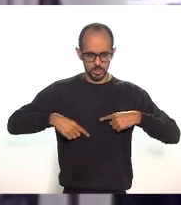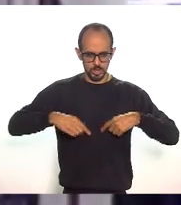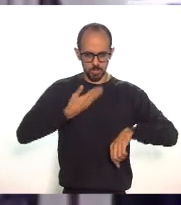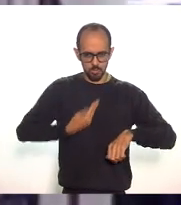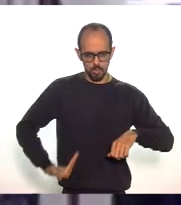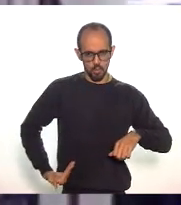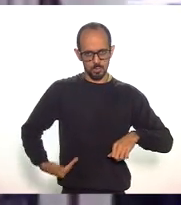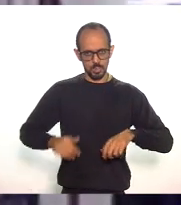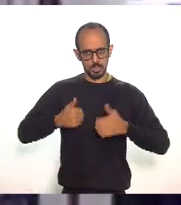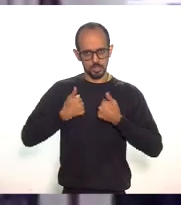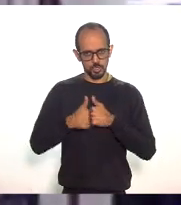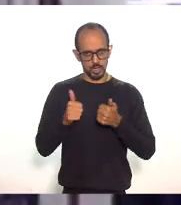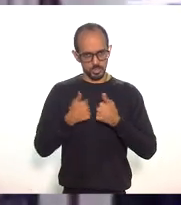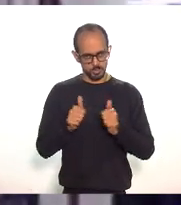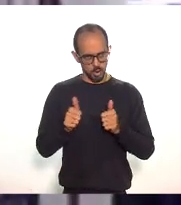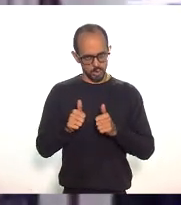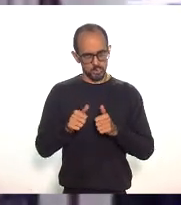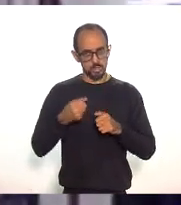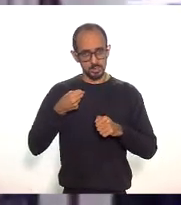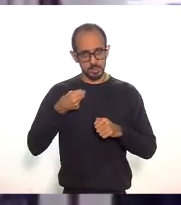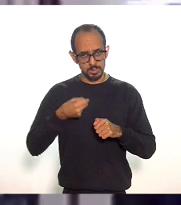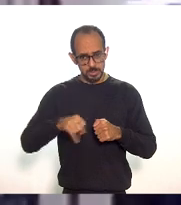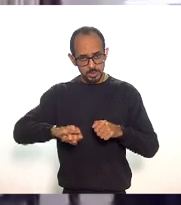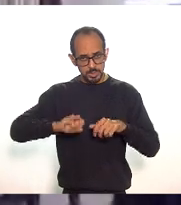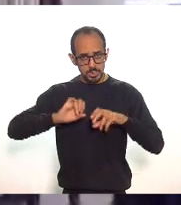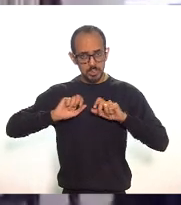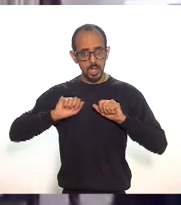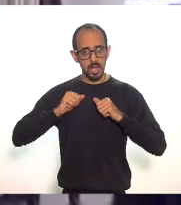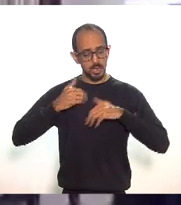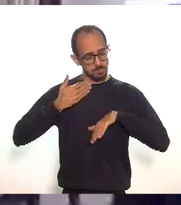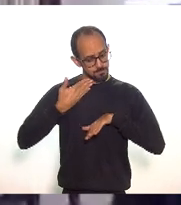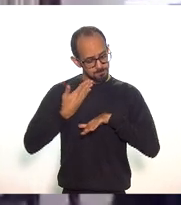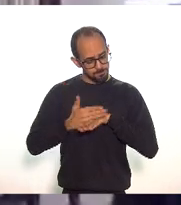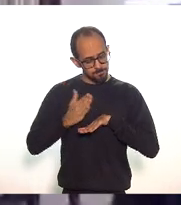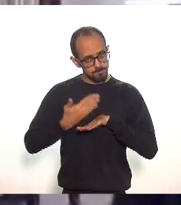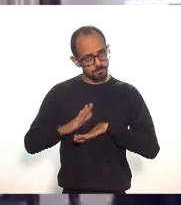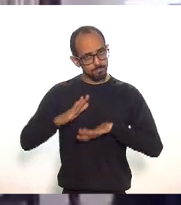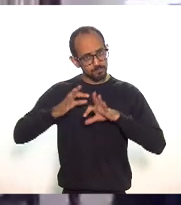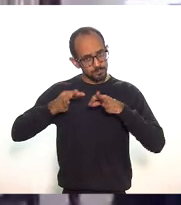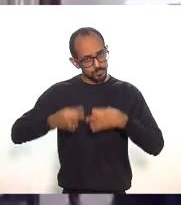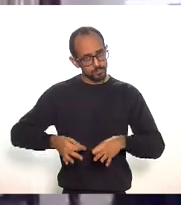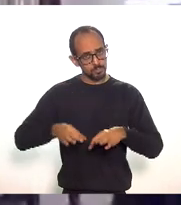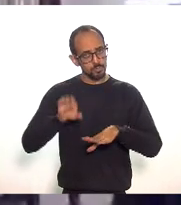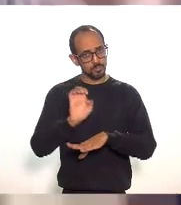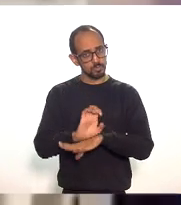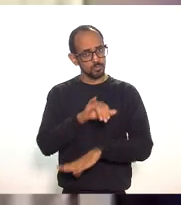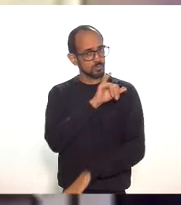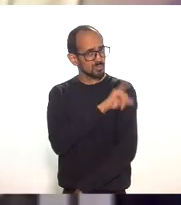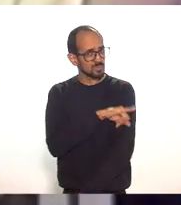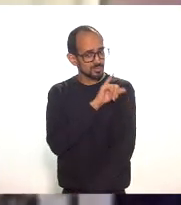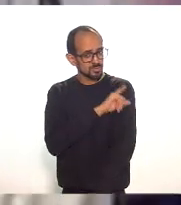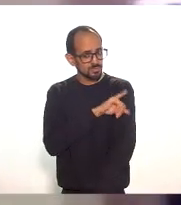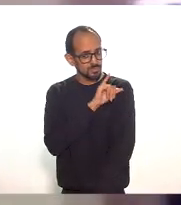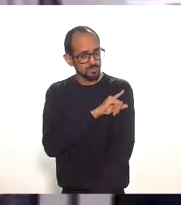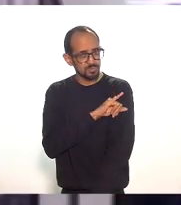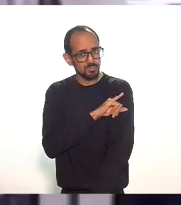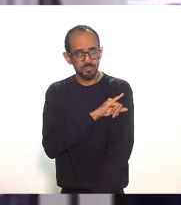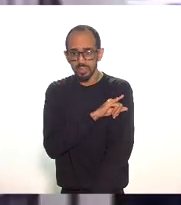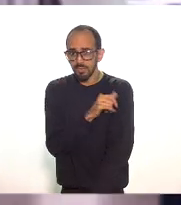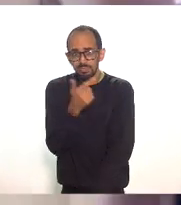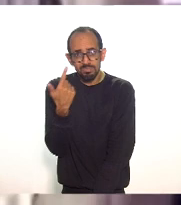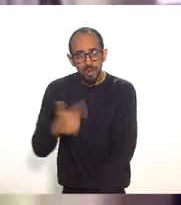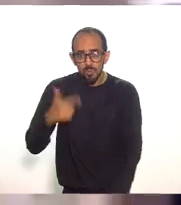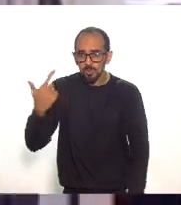transportes conduzida, colocada em prática no estado do Rio de Janeiro, ela